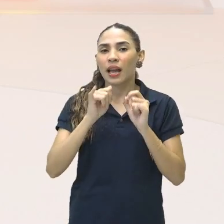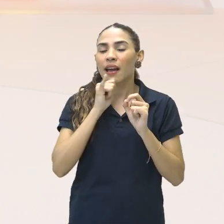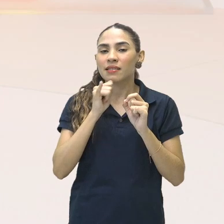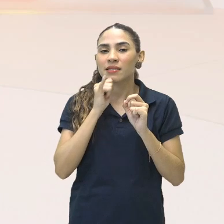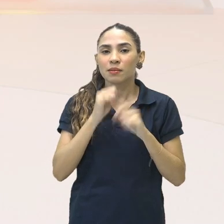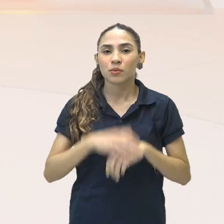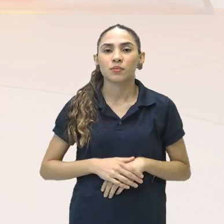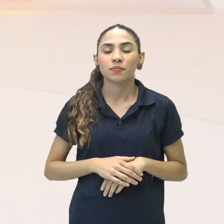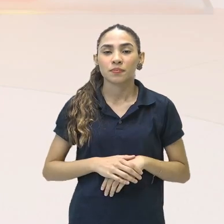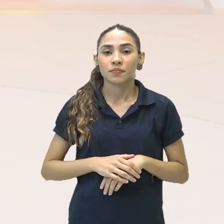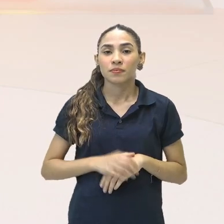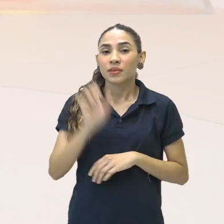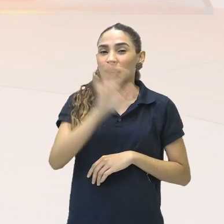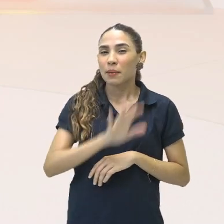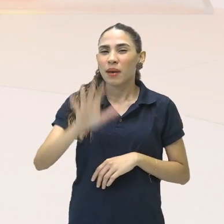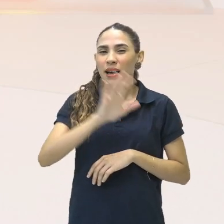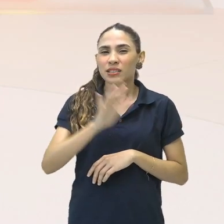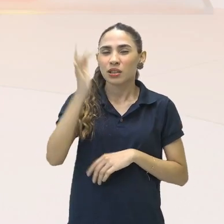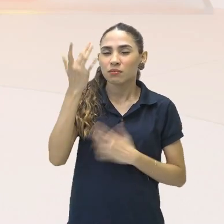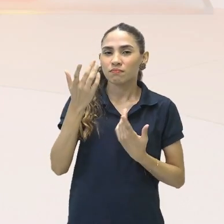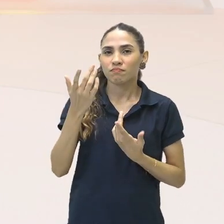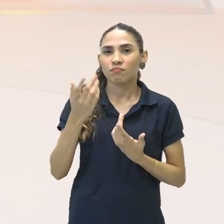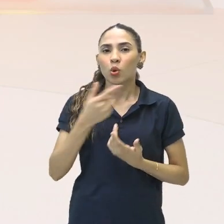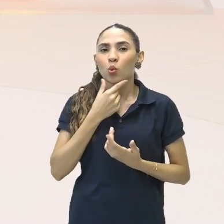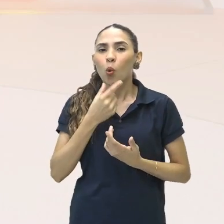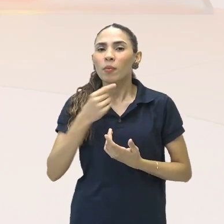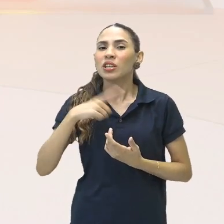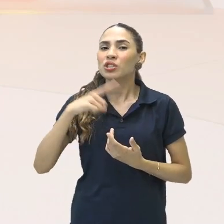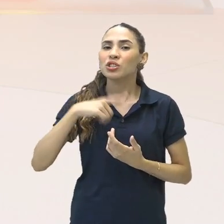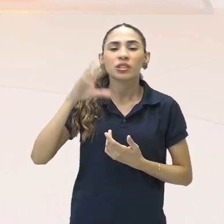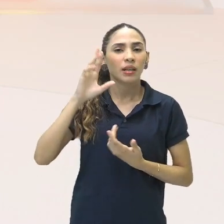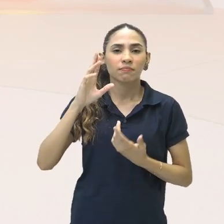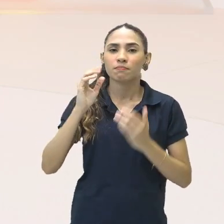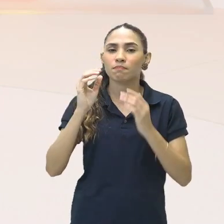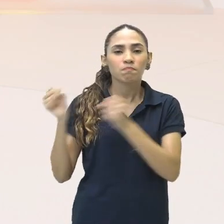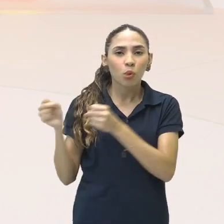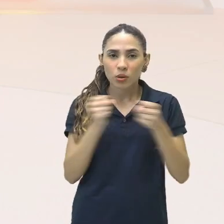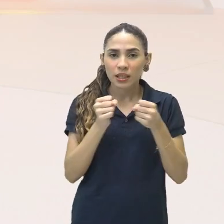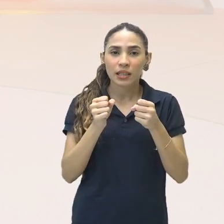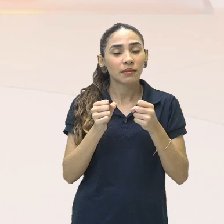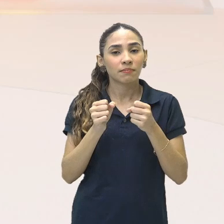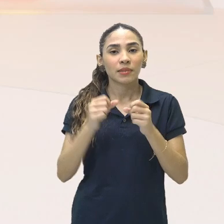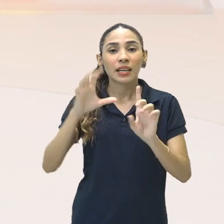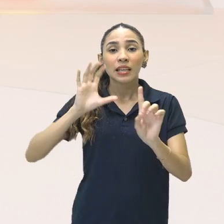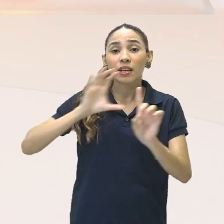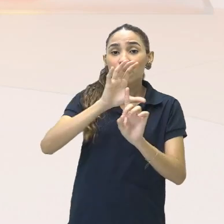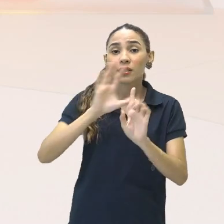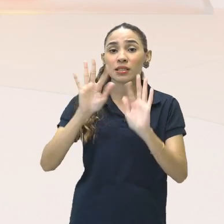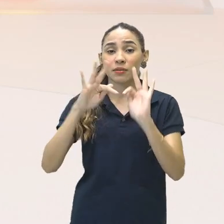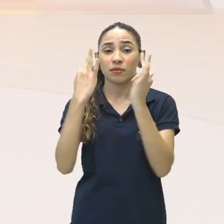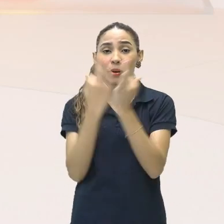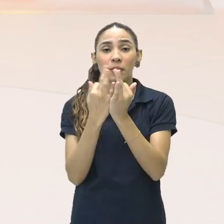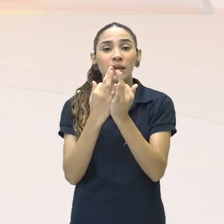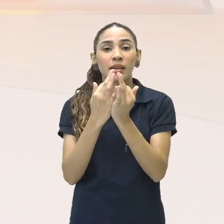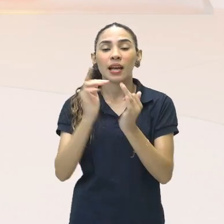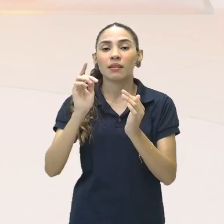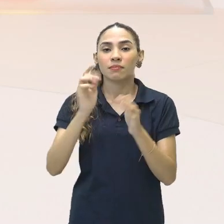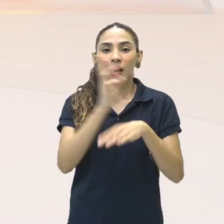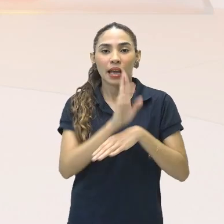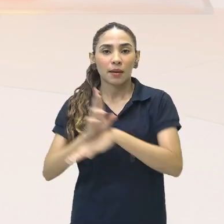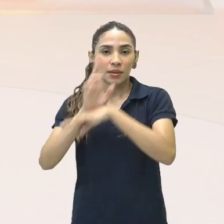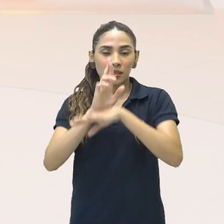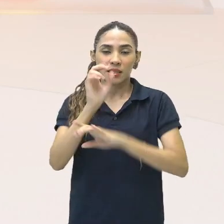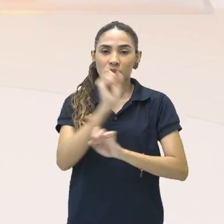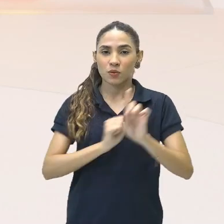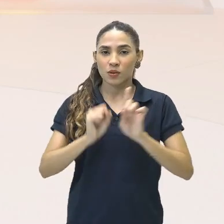status e da imagem do funcionário público, enfatizando o papel da família como uma unidade de